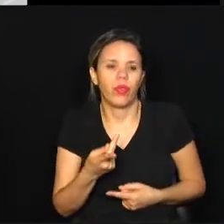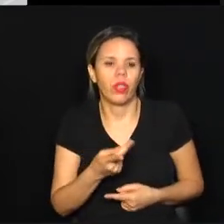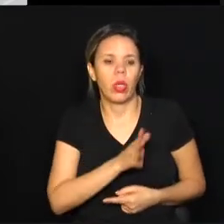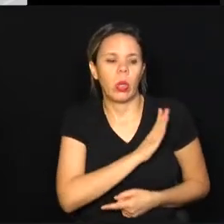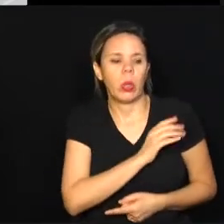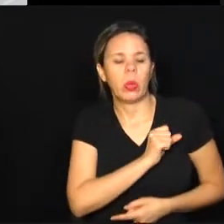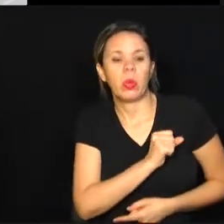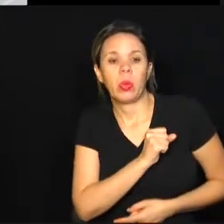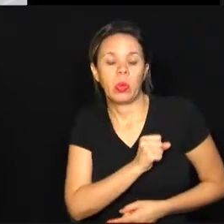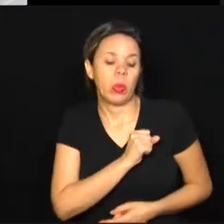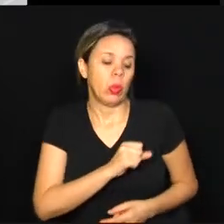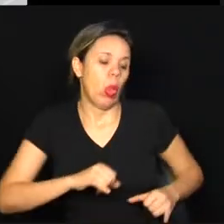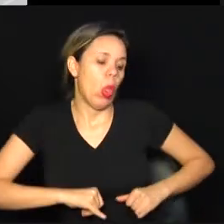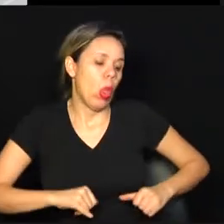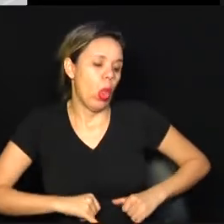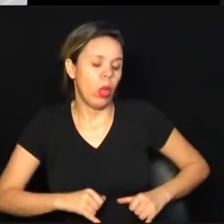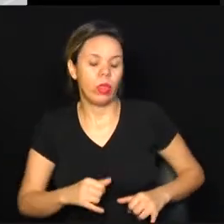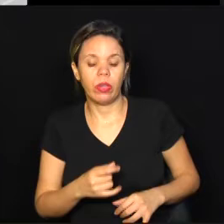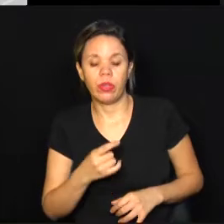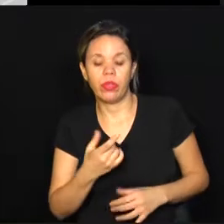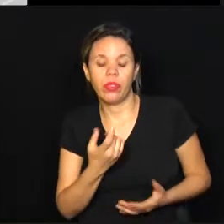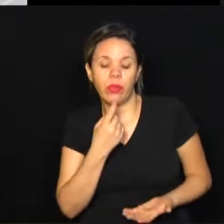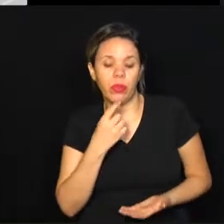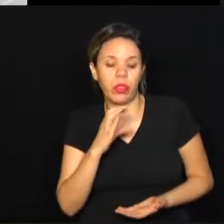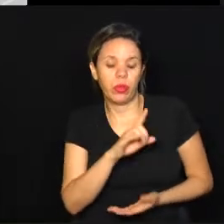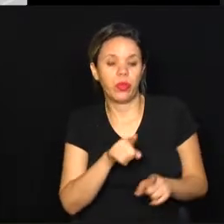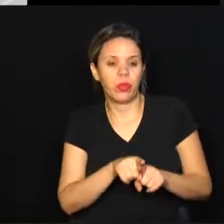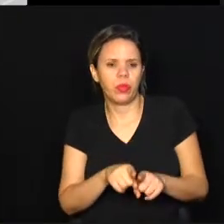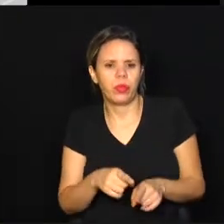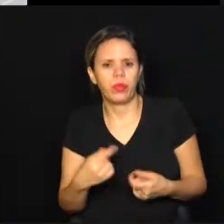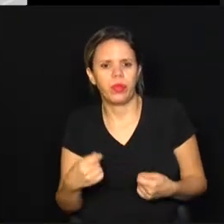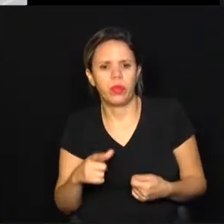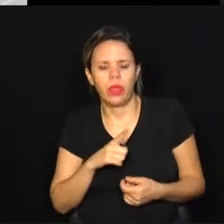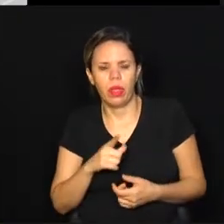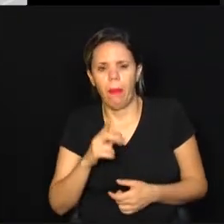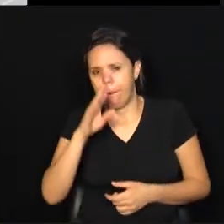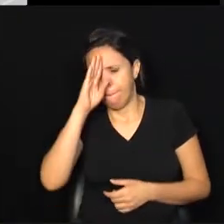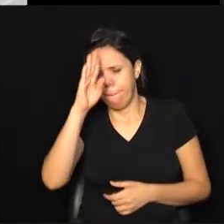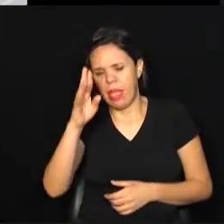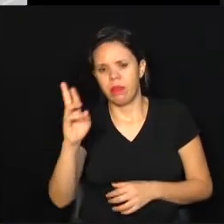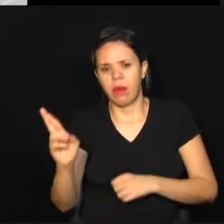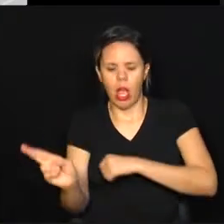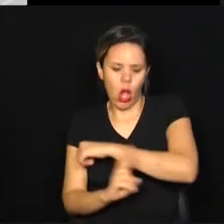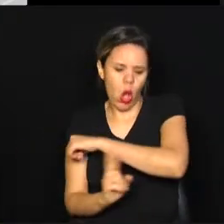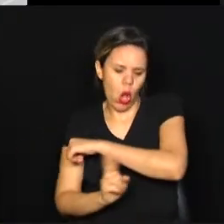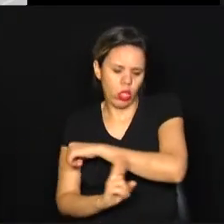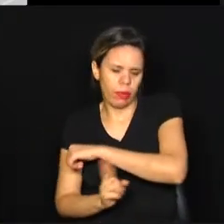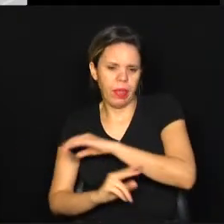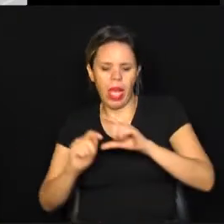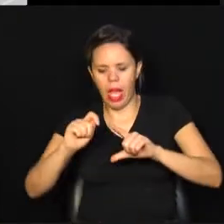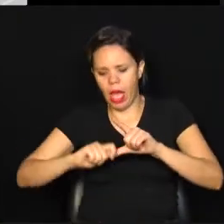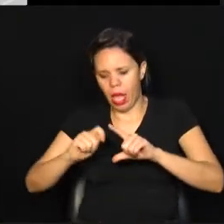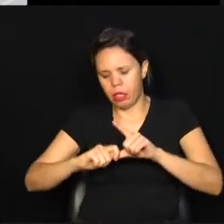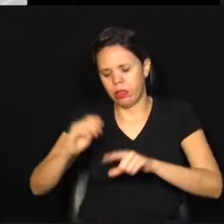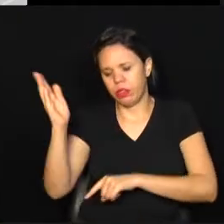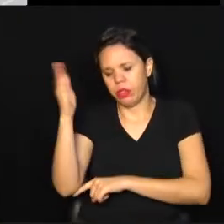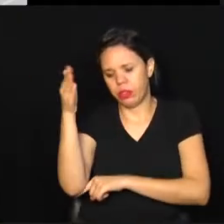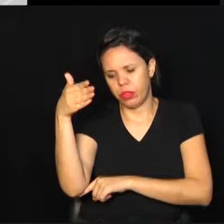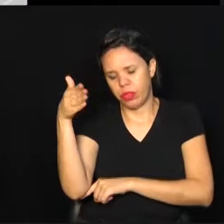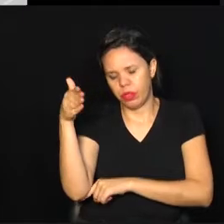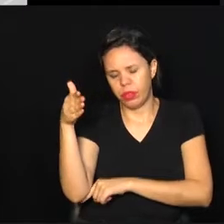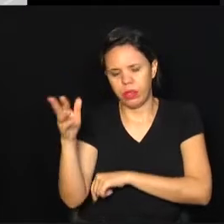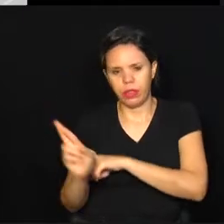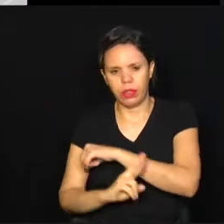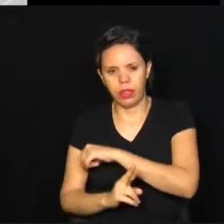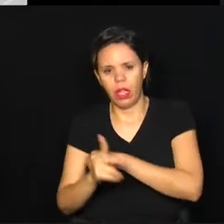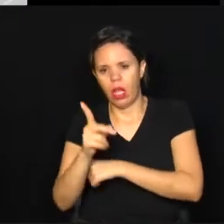infartado? A gente tem as principais rodovias que têm um nó nessa região, né? Anhanguera, Bandeirantes,